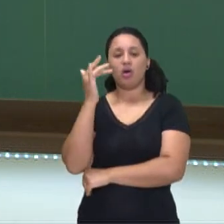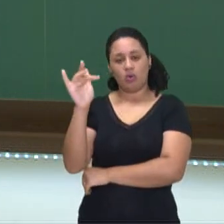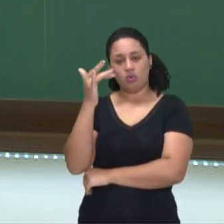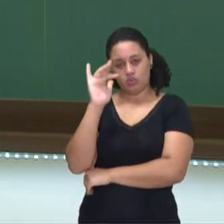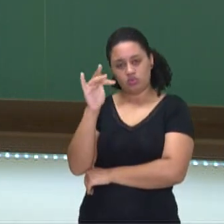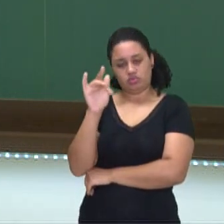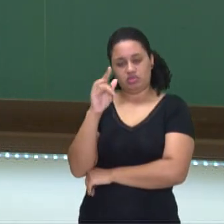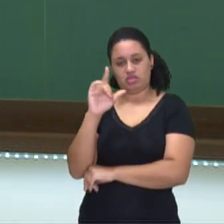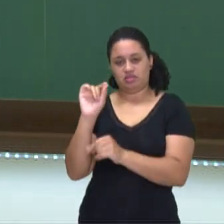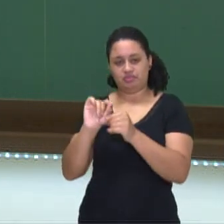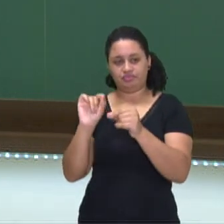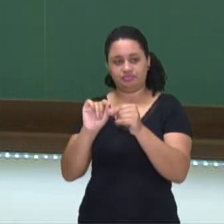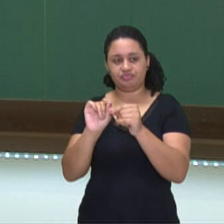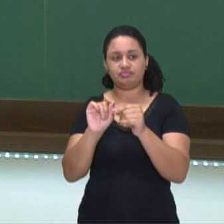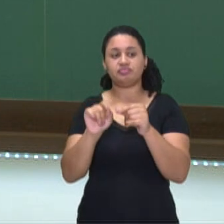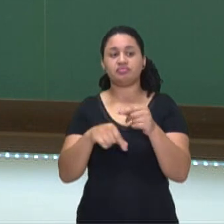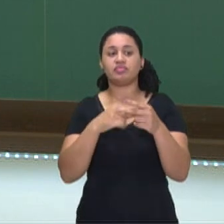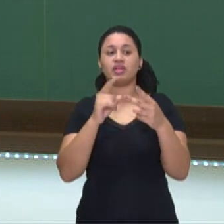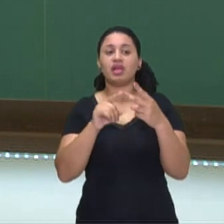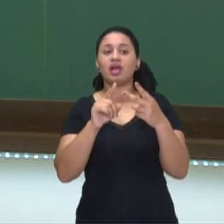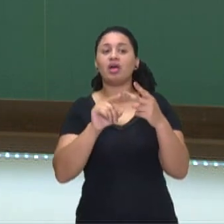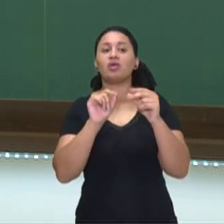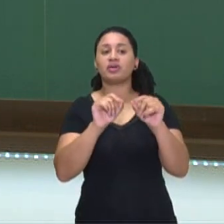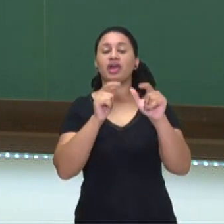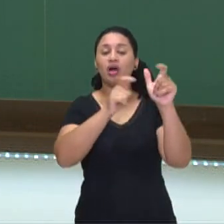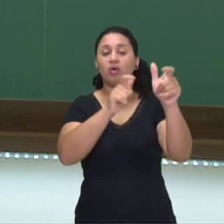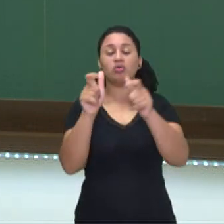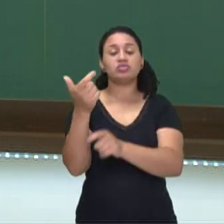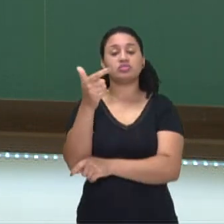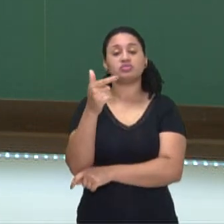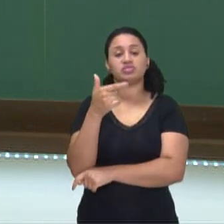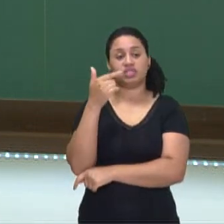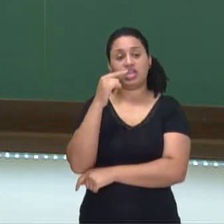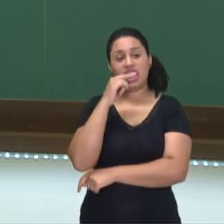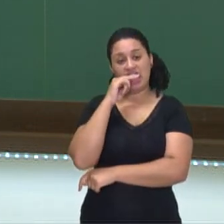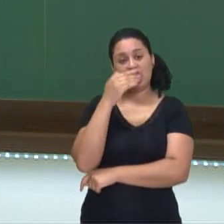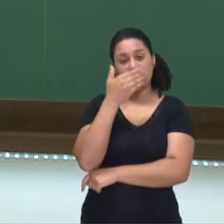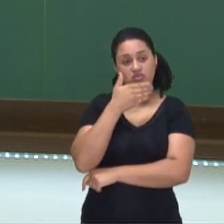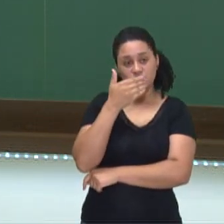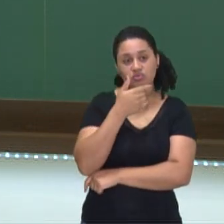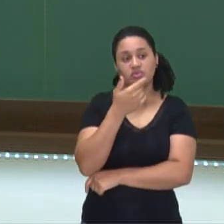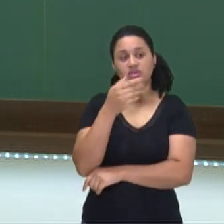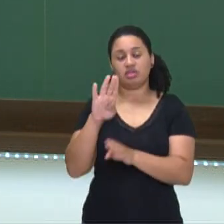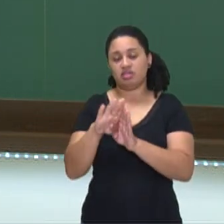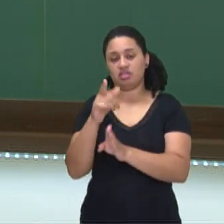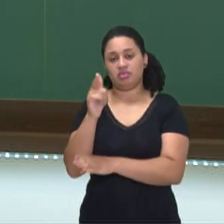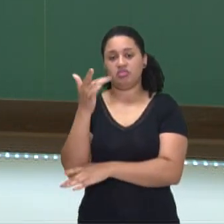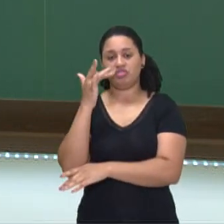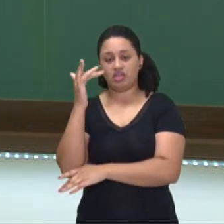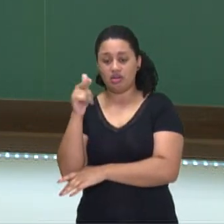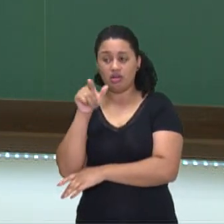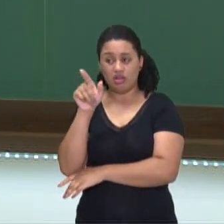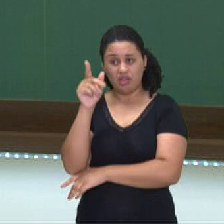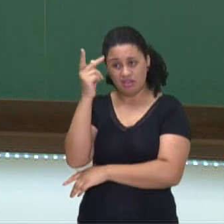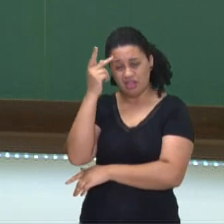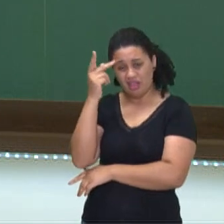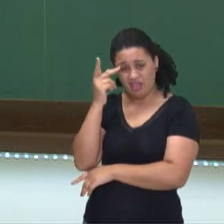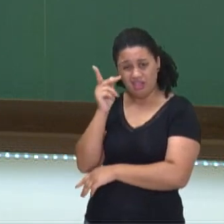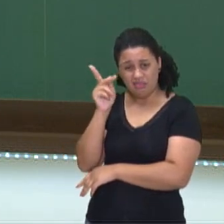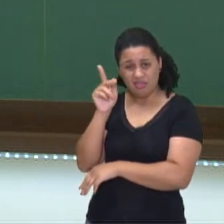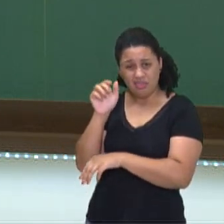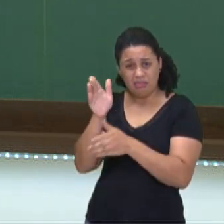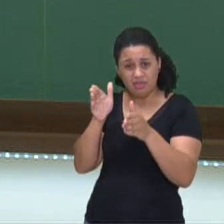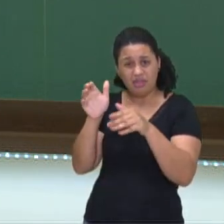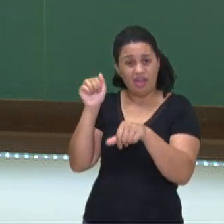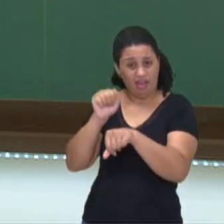endouramento que se falava. E na segunda região, onde não tinha açúcar nem ouro, né? São Paulo nessa época era pobre de maré de si, e